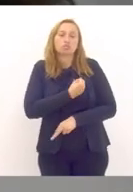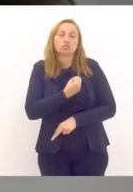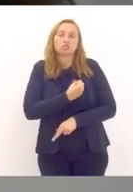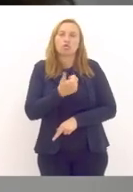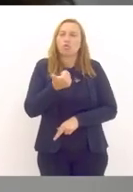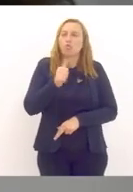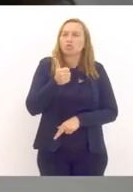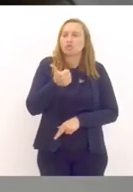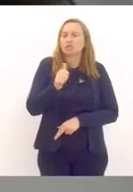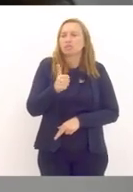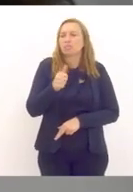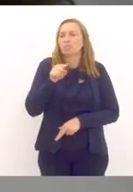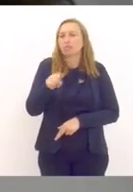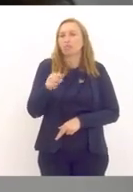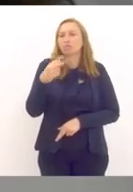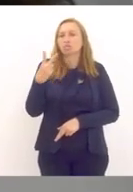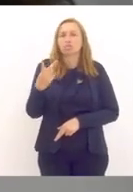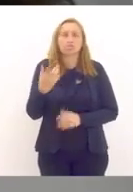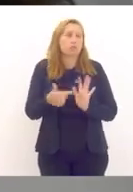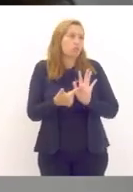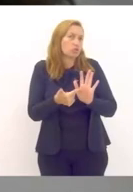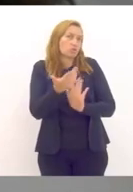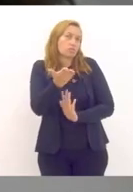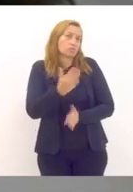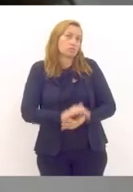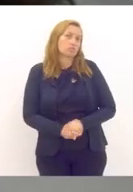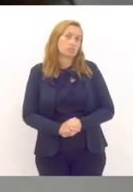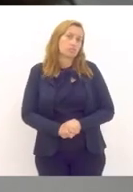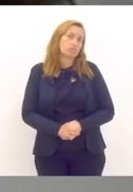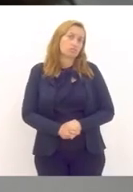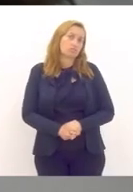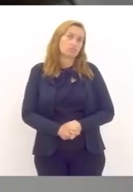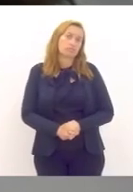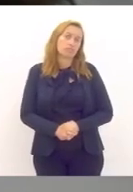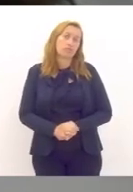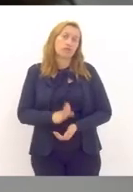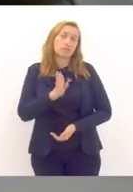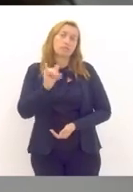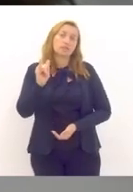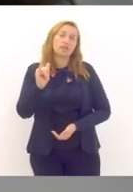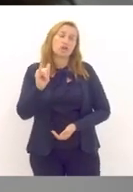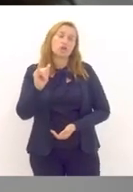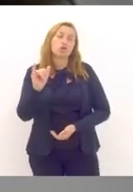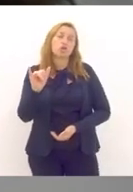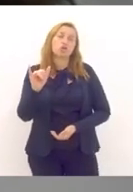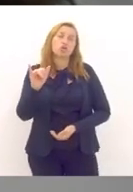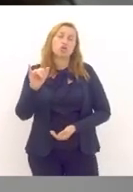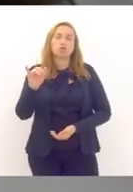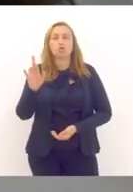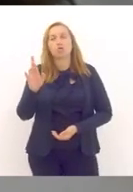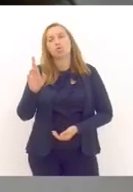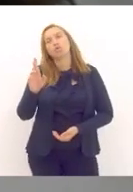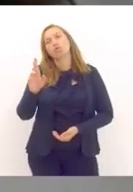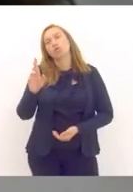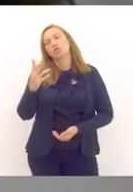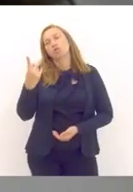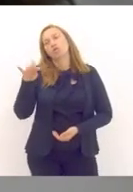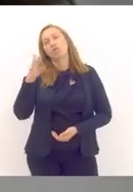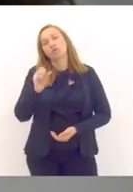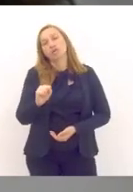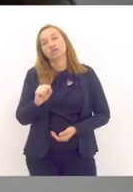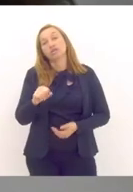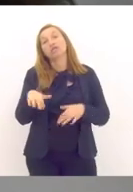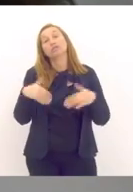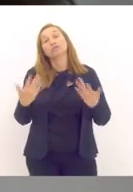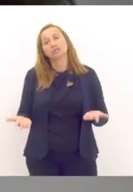11,2, está demonstrado aí, 11,2 bilhões. Então, nessa mesa de